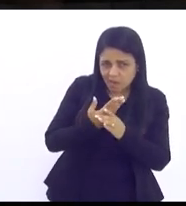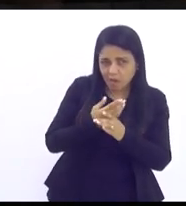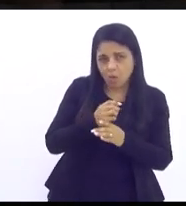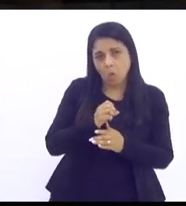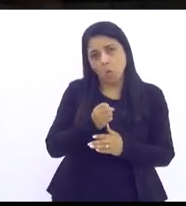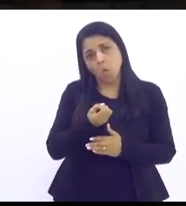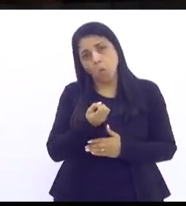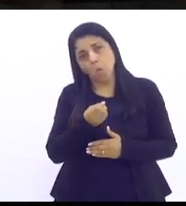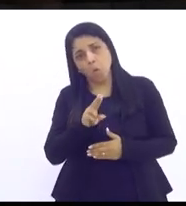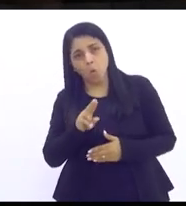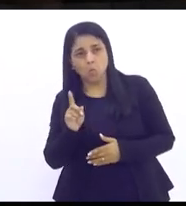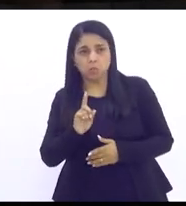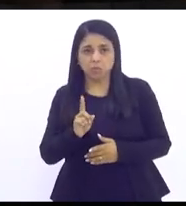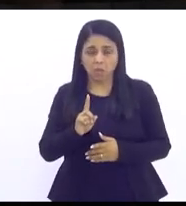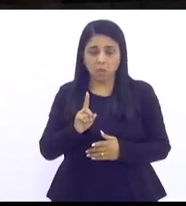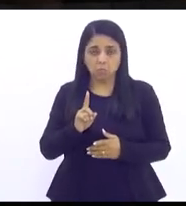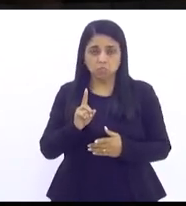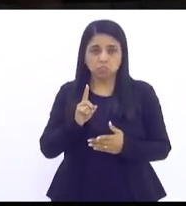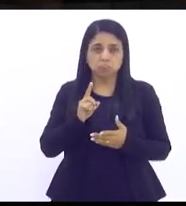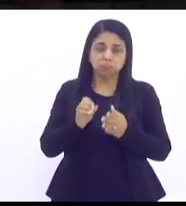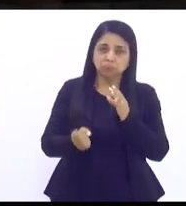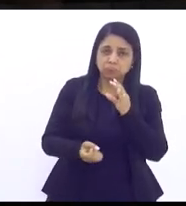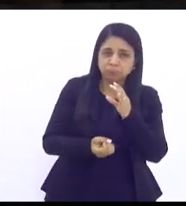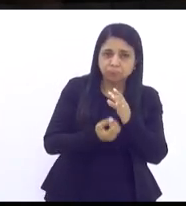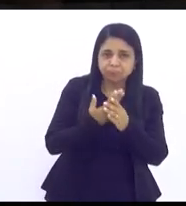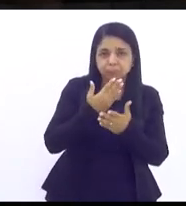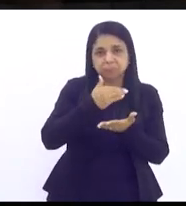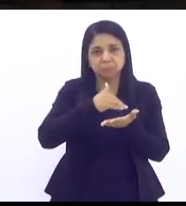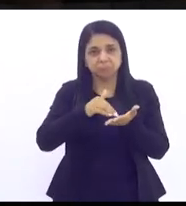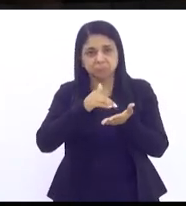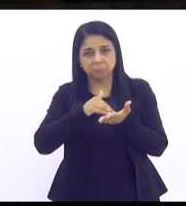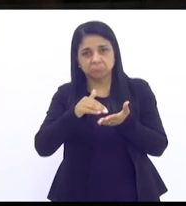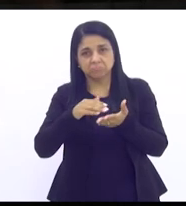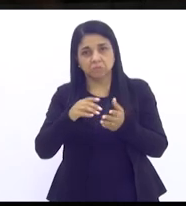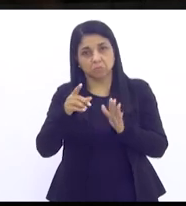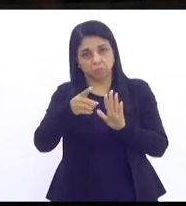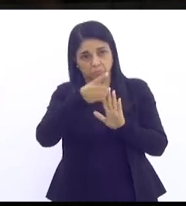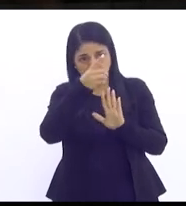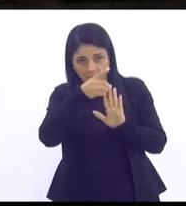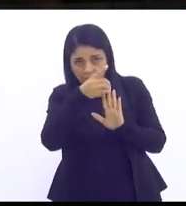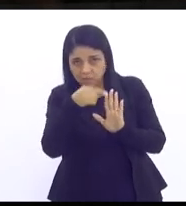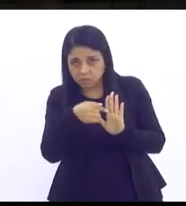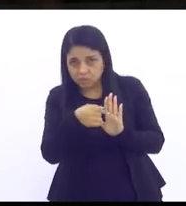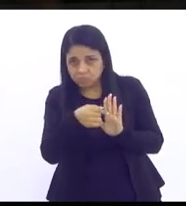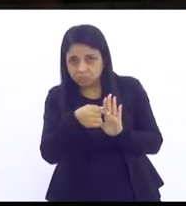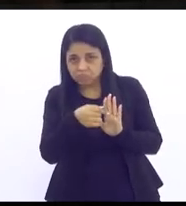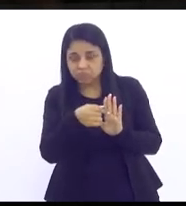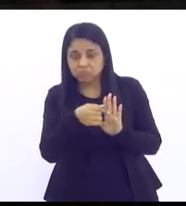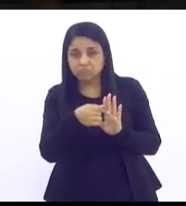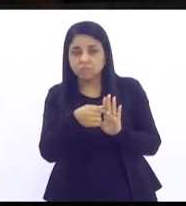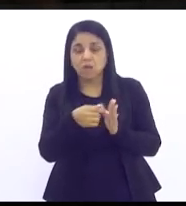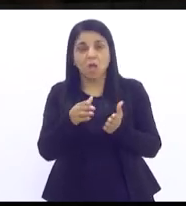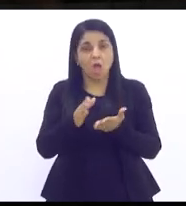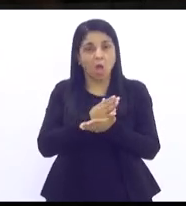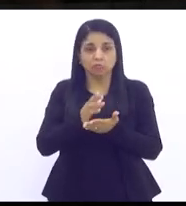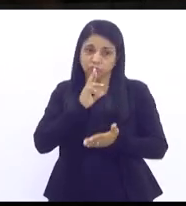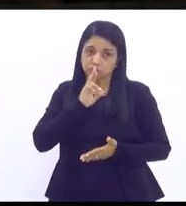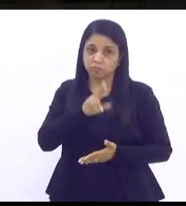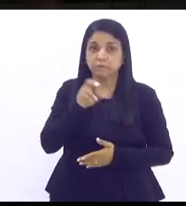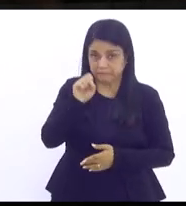uma secretaria por decreto? Os mais afoitos podem responder assim,